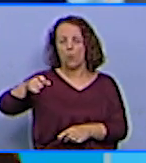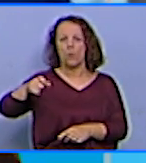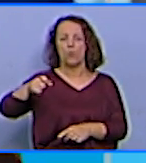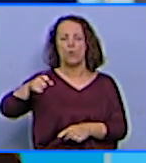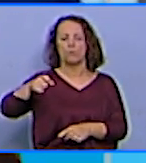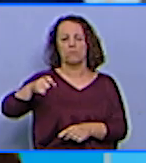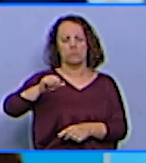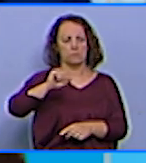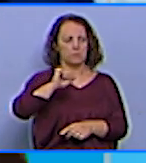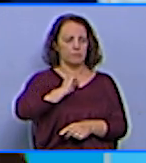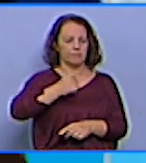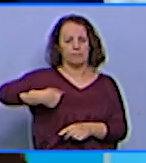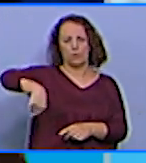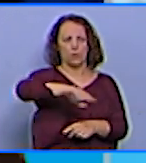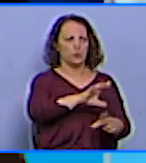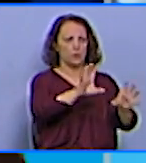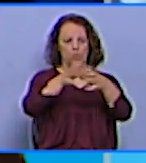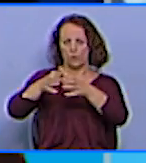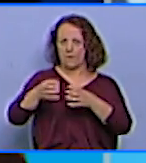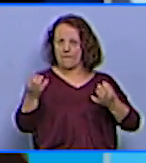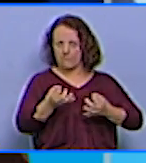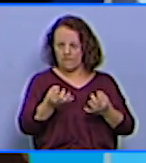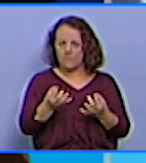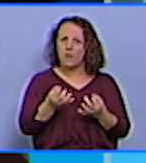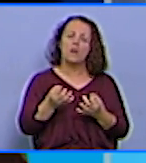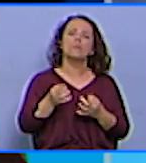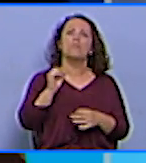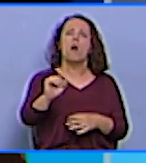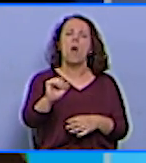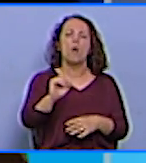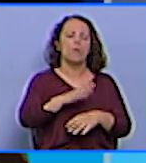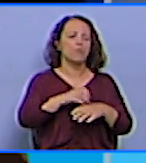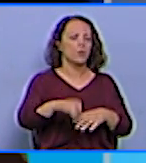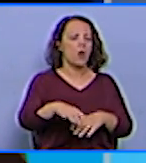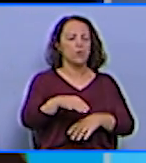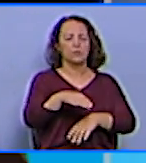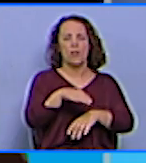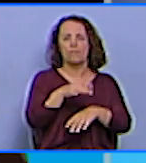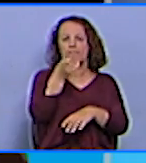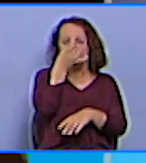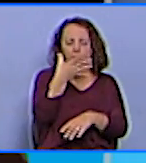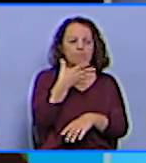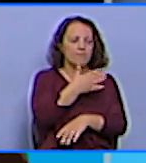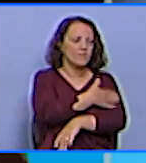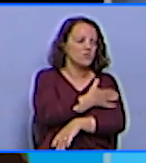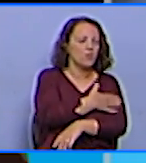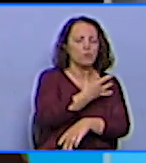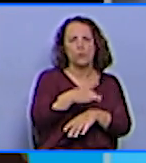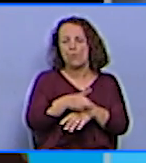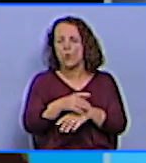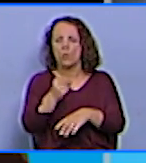nas nossas comunidades, todos nós as temos, que devido à sua fragilidade, por doença, por idade, não